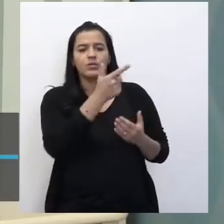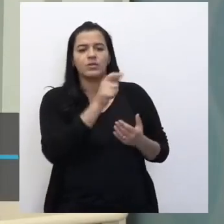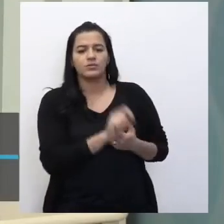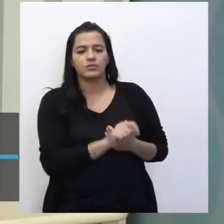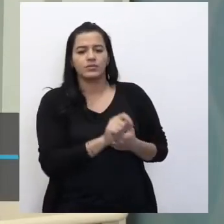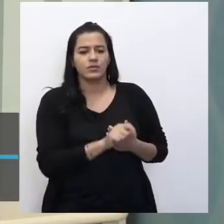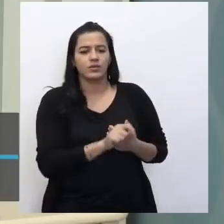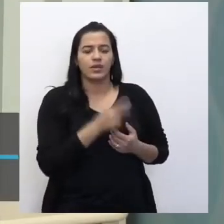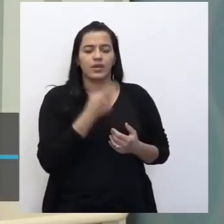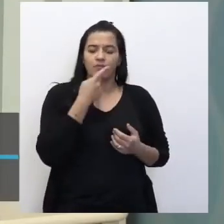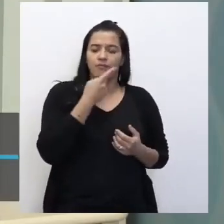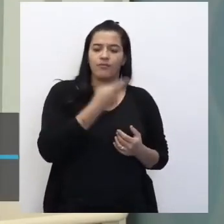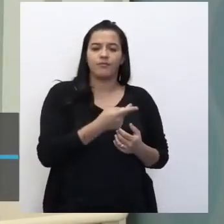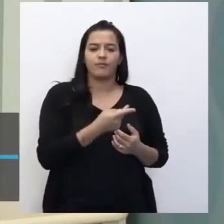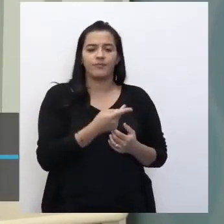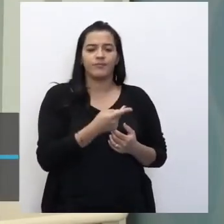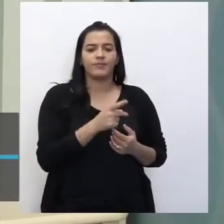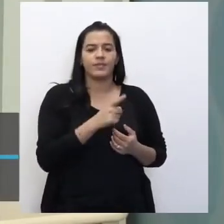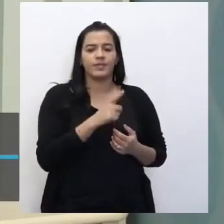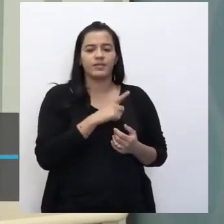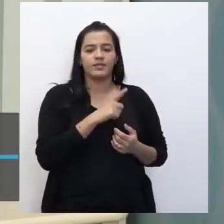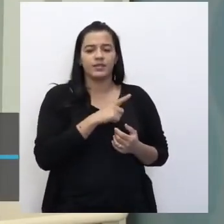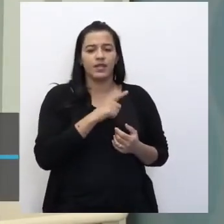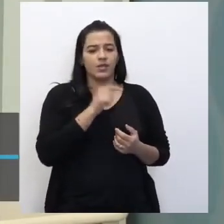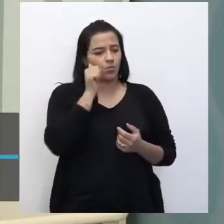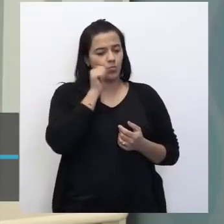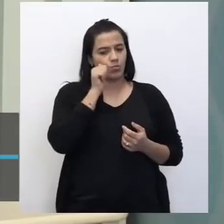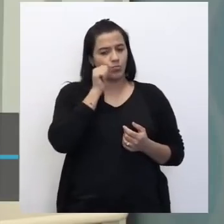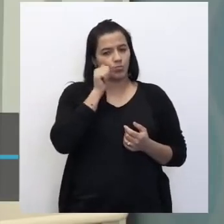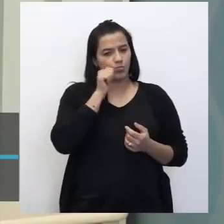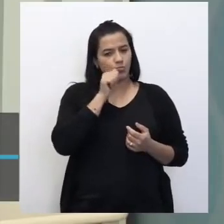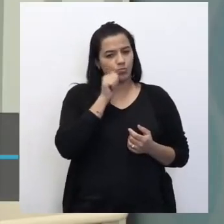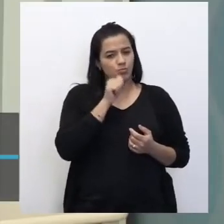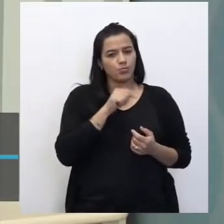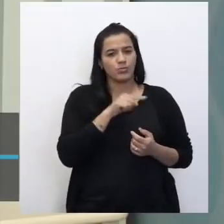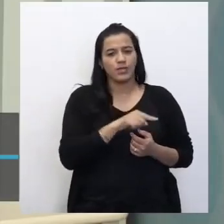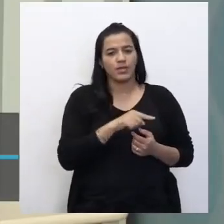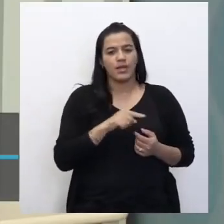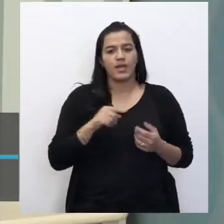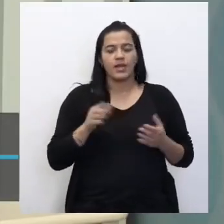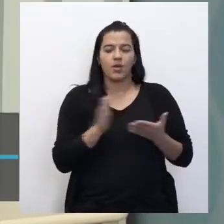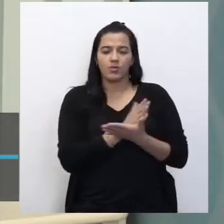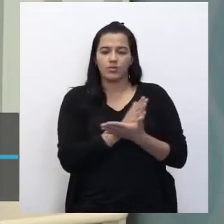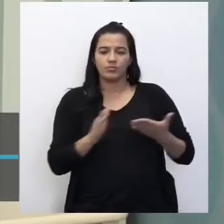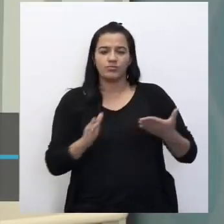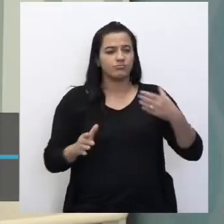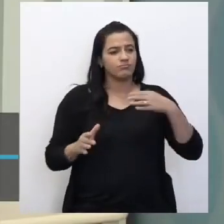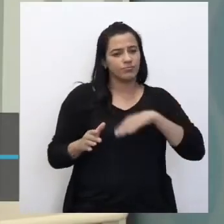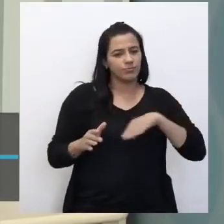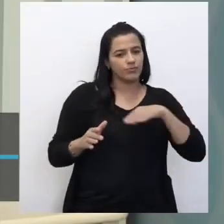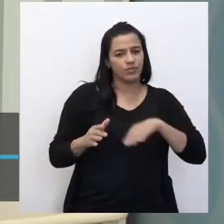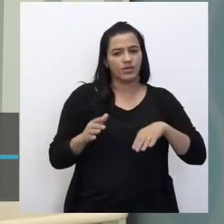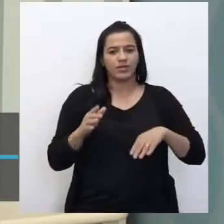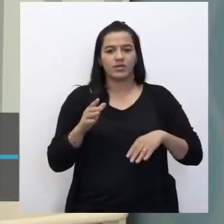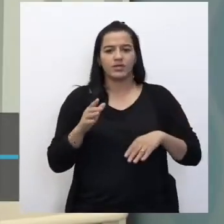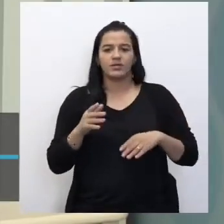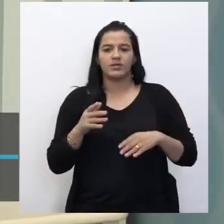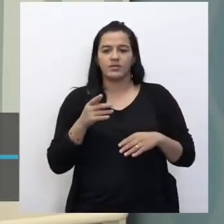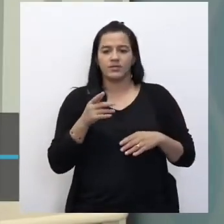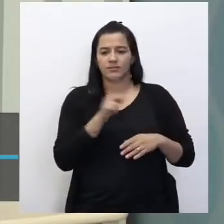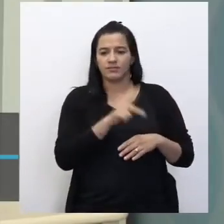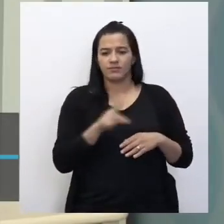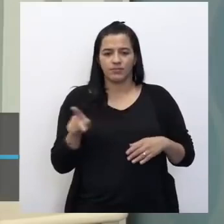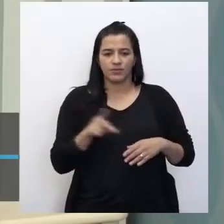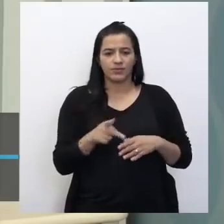Cubas, ele tem uma pretendente, e aí os professores de português e literatura que estiverem assistindo, me ajudem